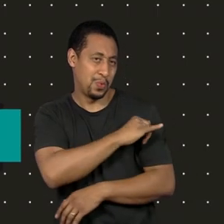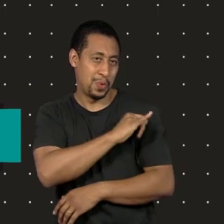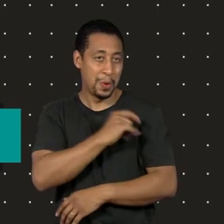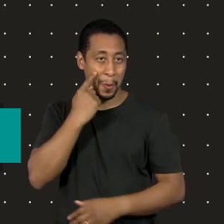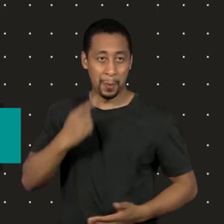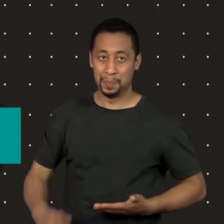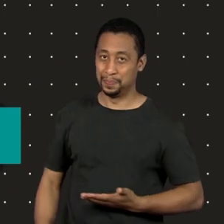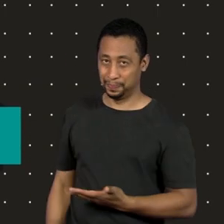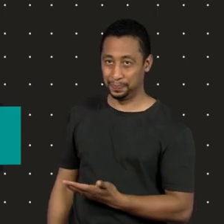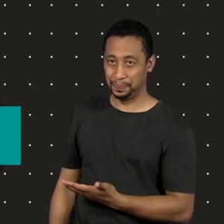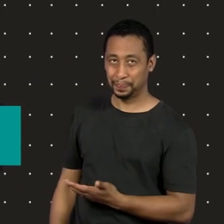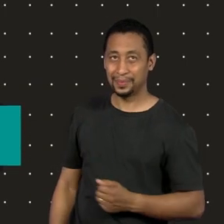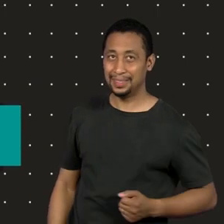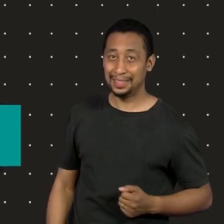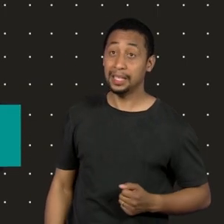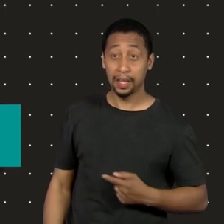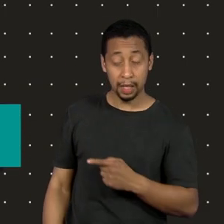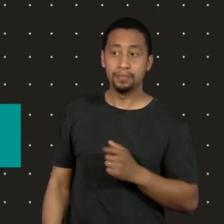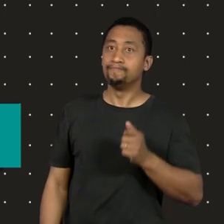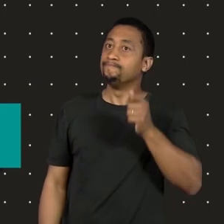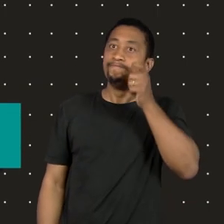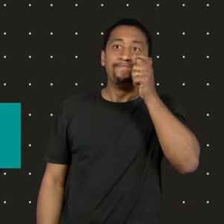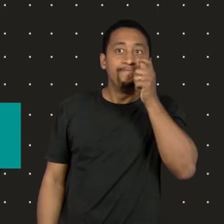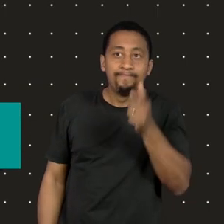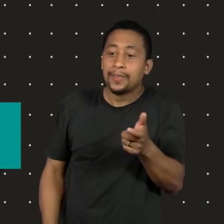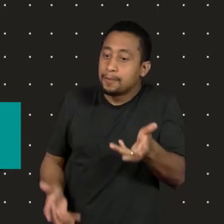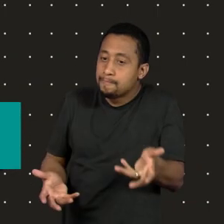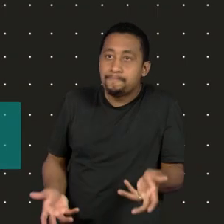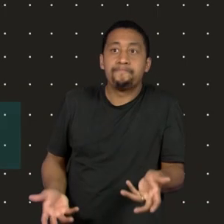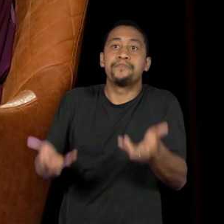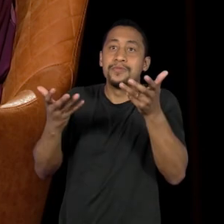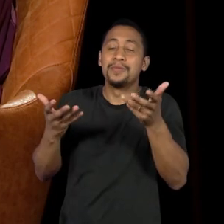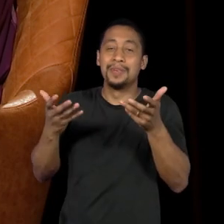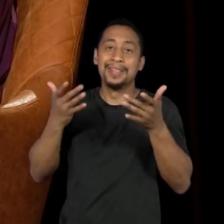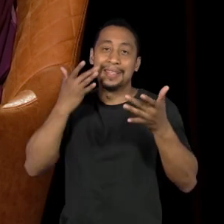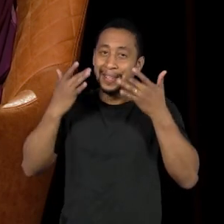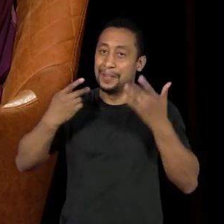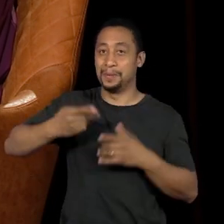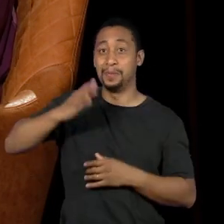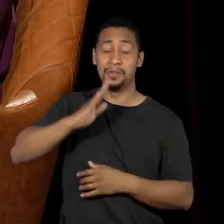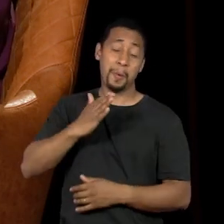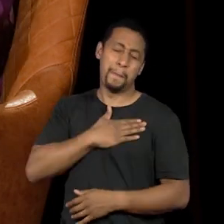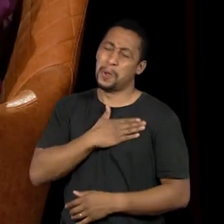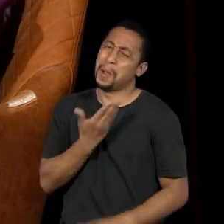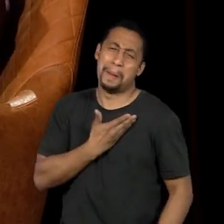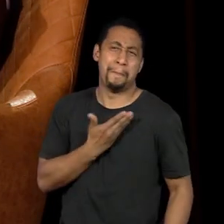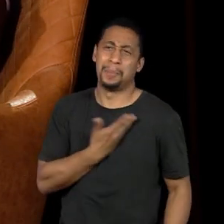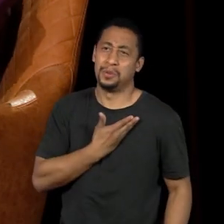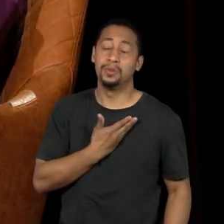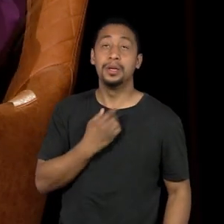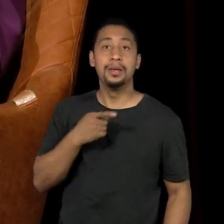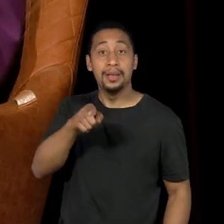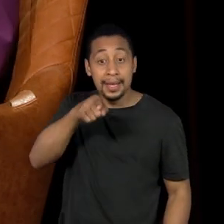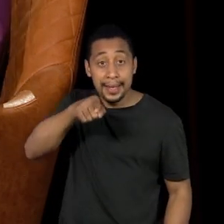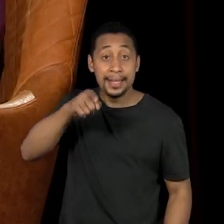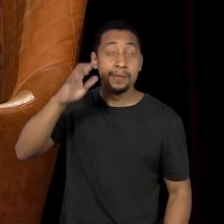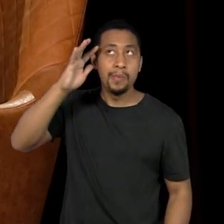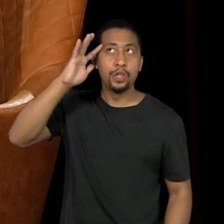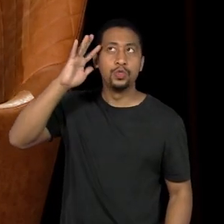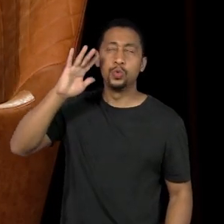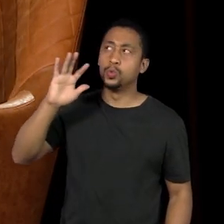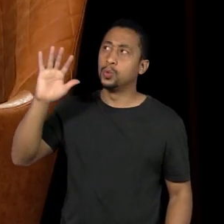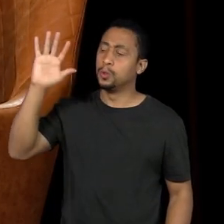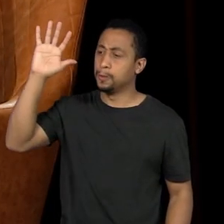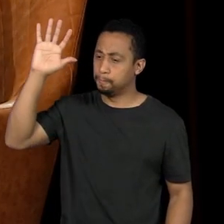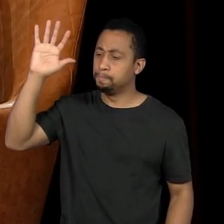grande visionário do teatro brasileiro. Ele era muito meu amigo e ele imaginou na cabeça dele,